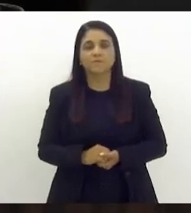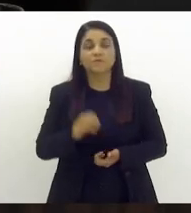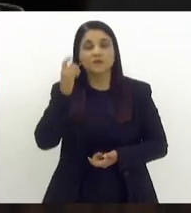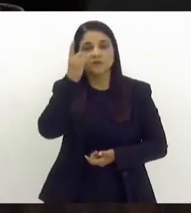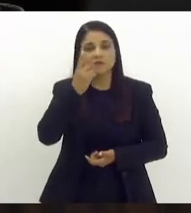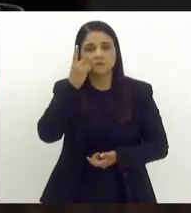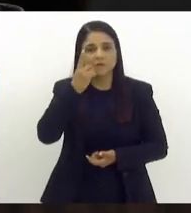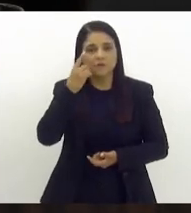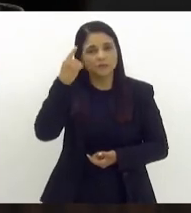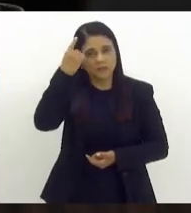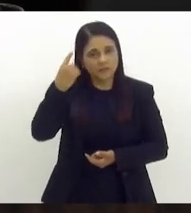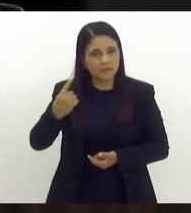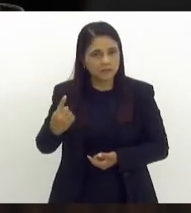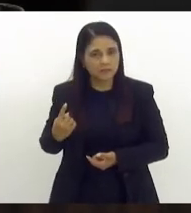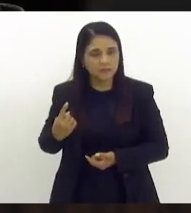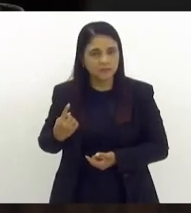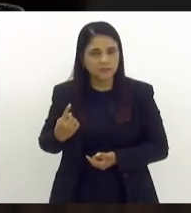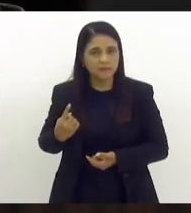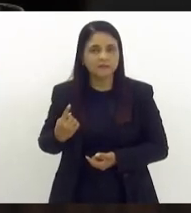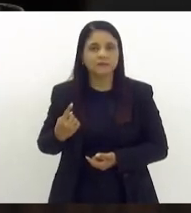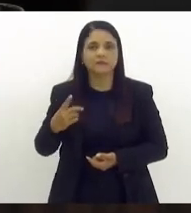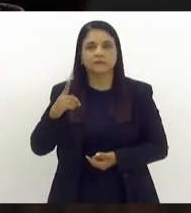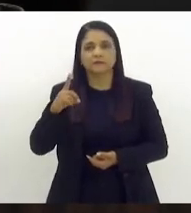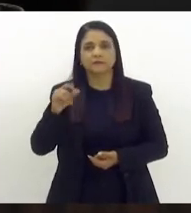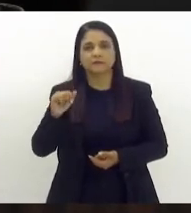Deputada Dani Balbi.